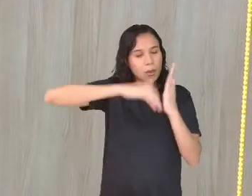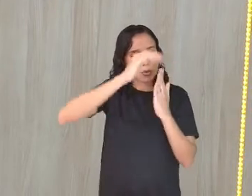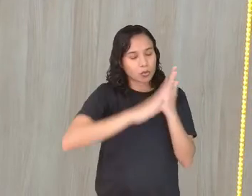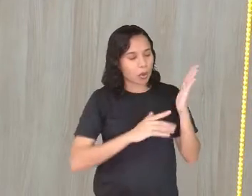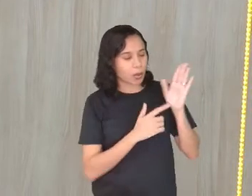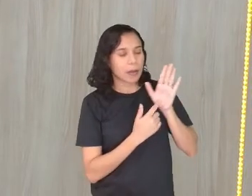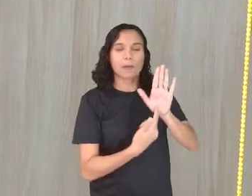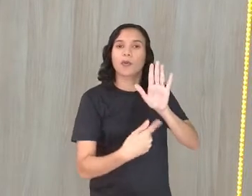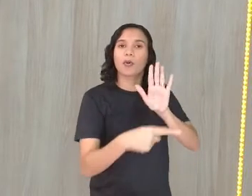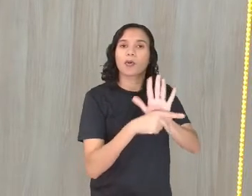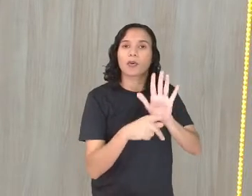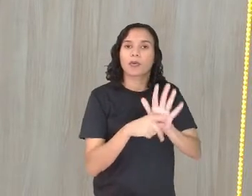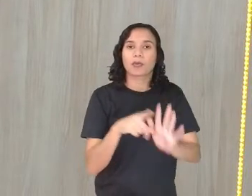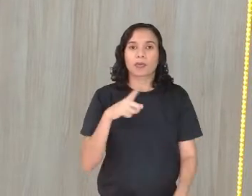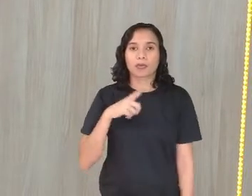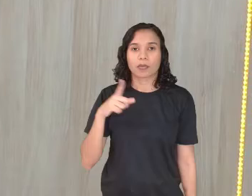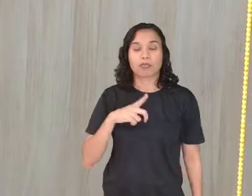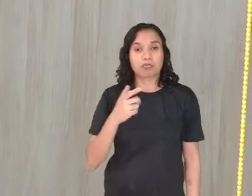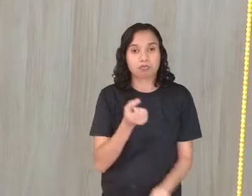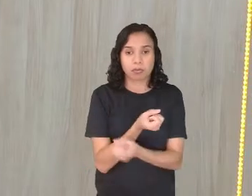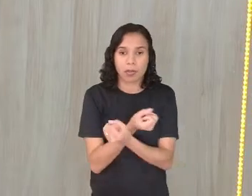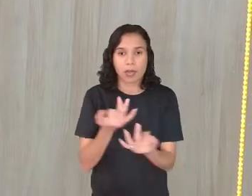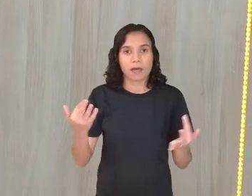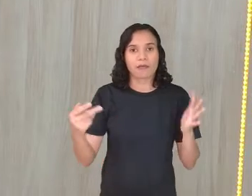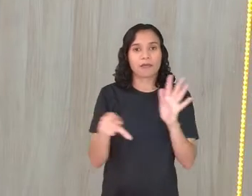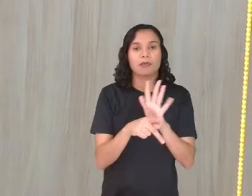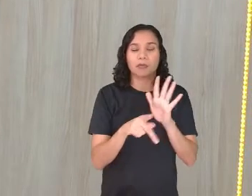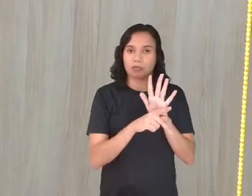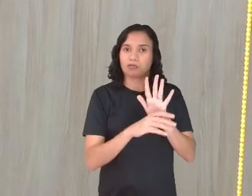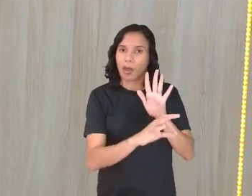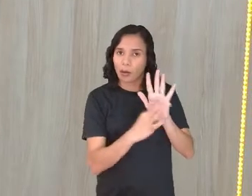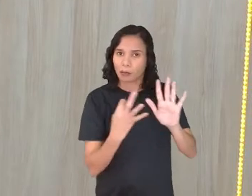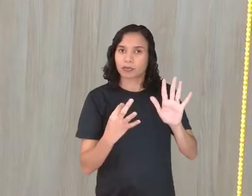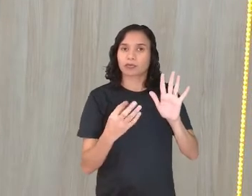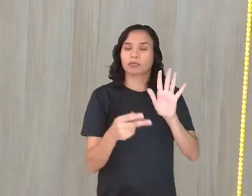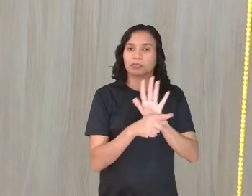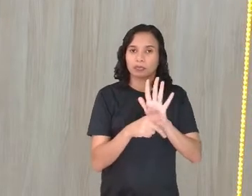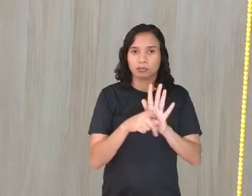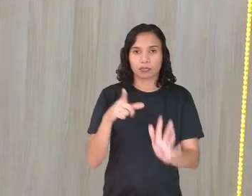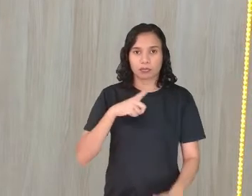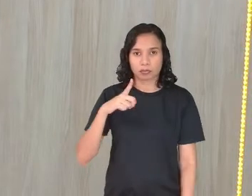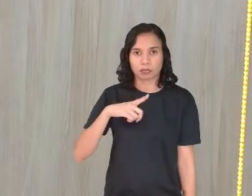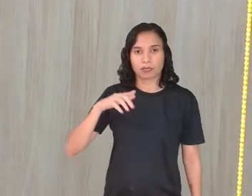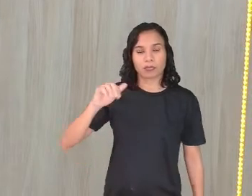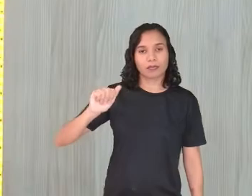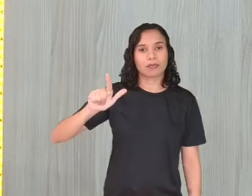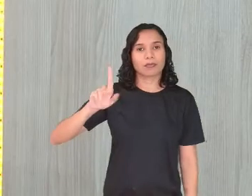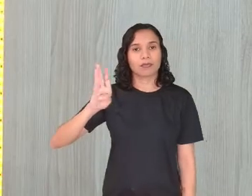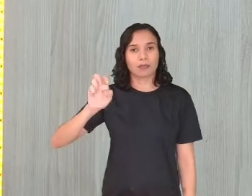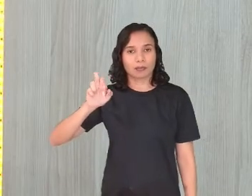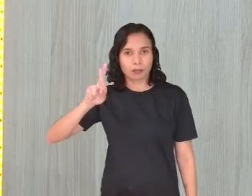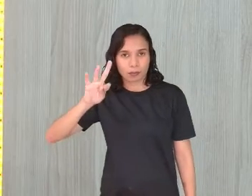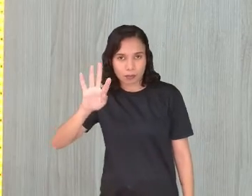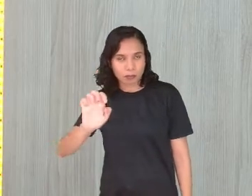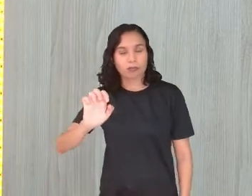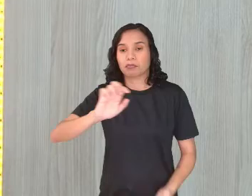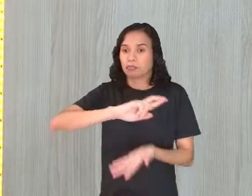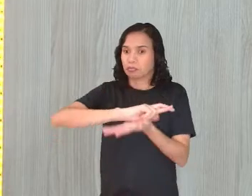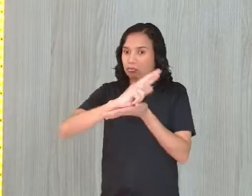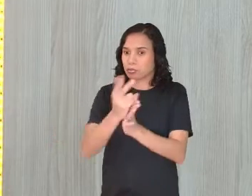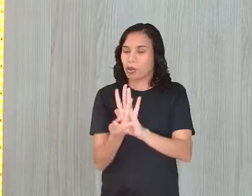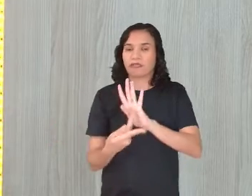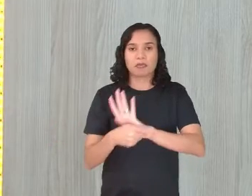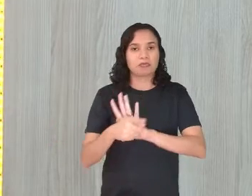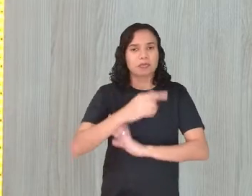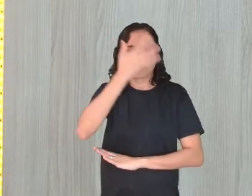por Rugendas e Debré, Franz Post, Albert isso, Decaute. Isso, exatamente, onde a